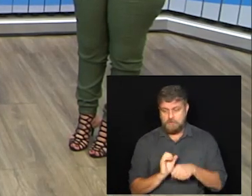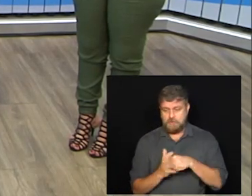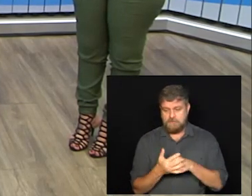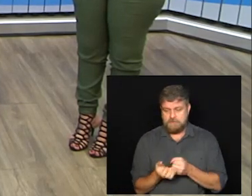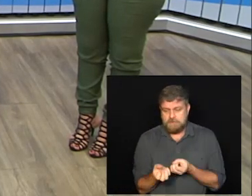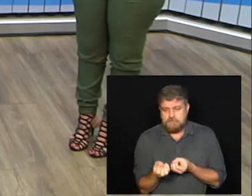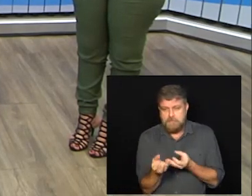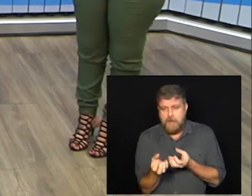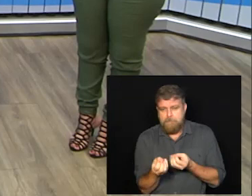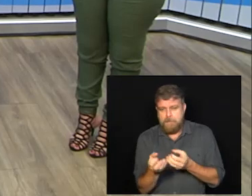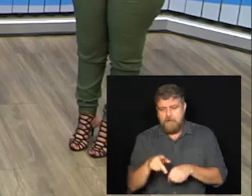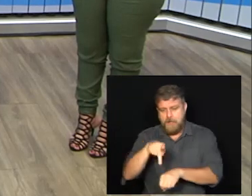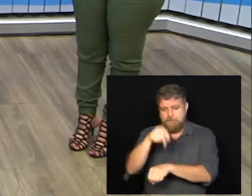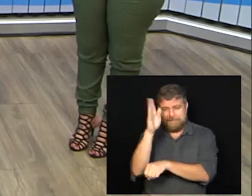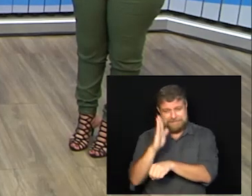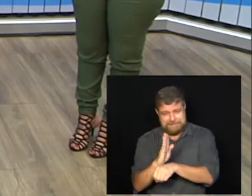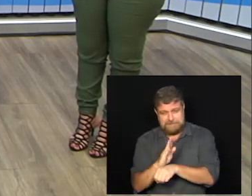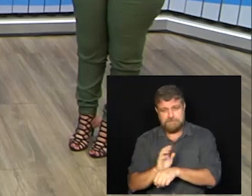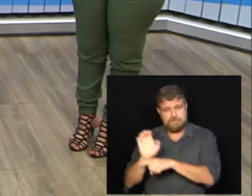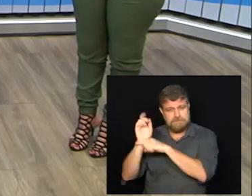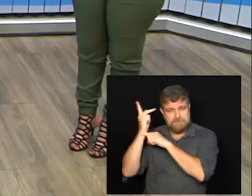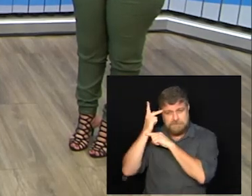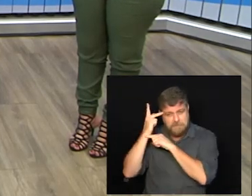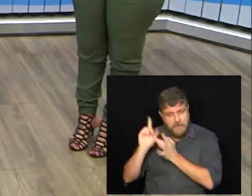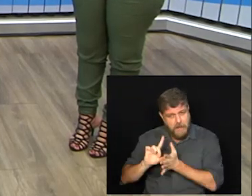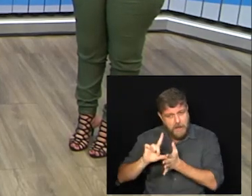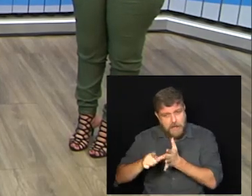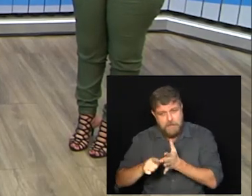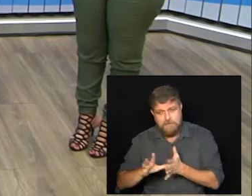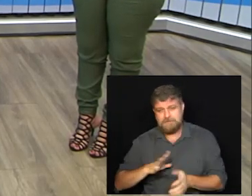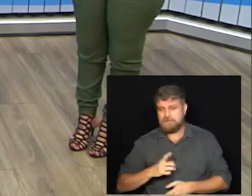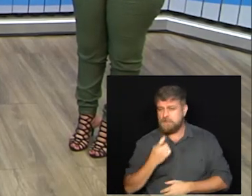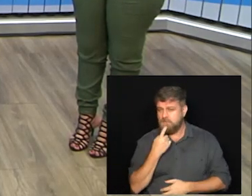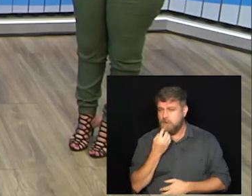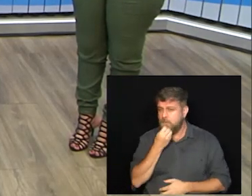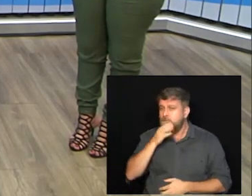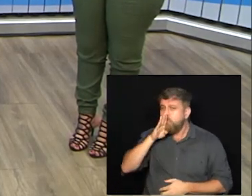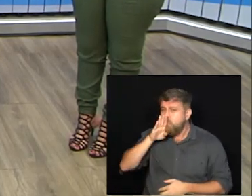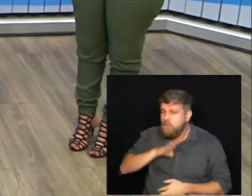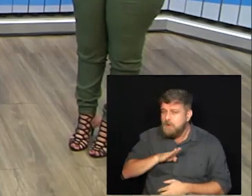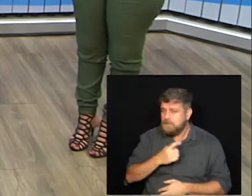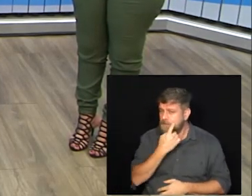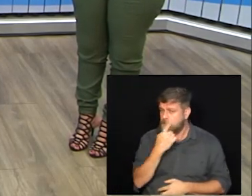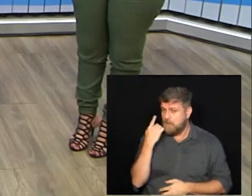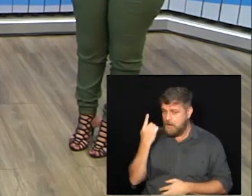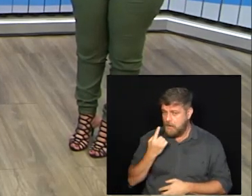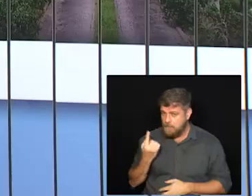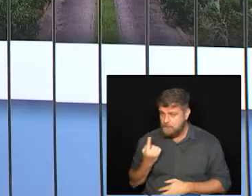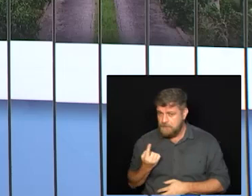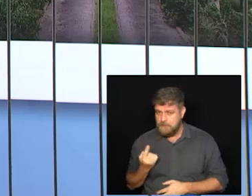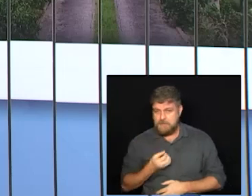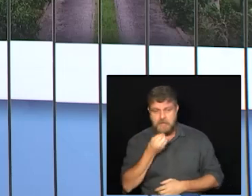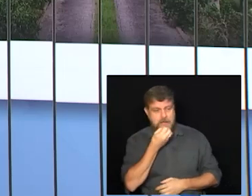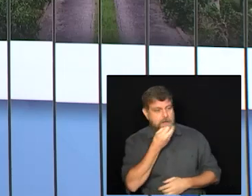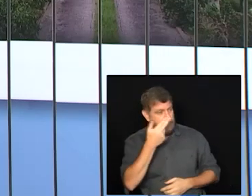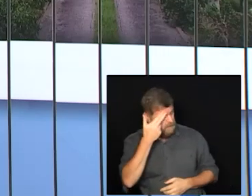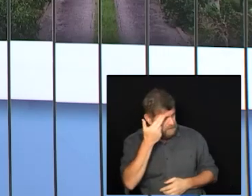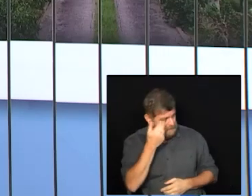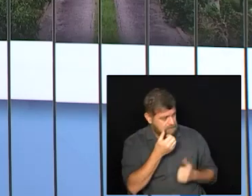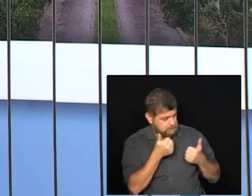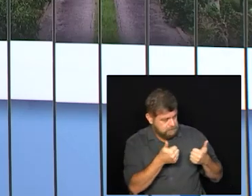Covid-19 no nosso país, estado de São Paulo e depois no nosso município. Boa tarde, Mirna. Boa tarde, Gabriel. Boa tarde a você aí de